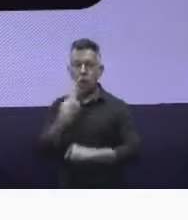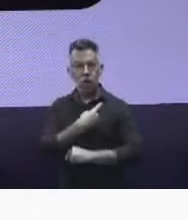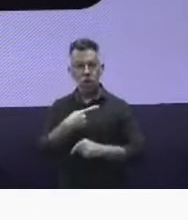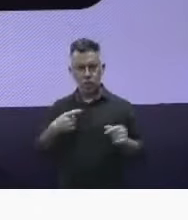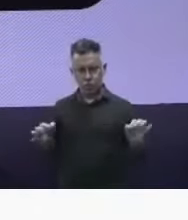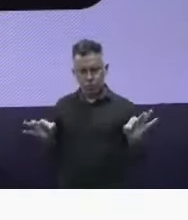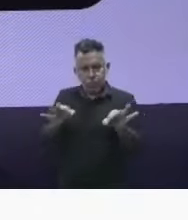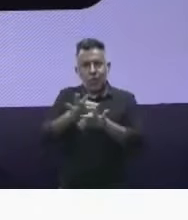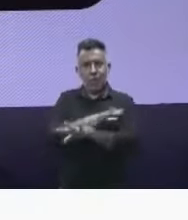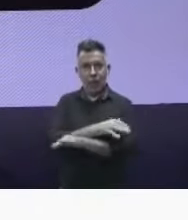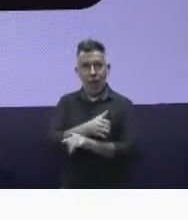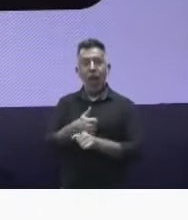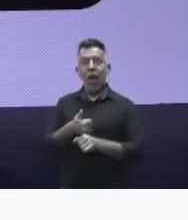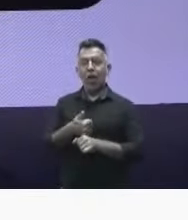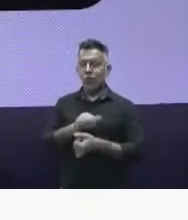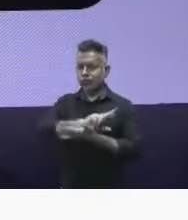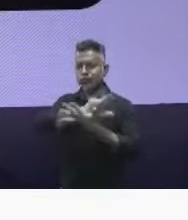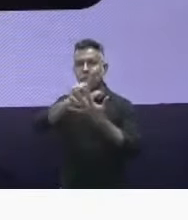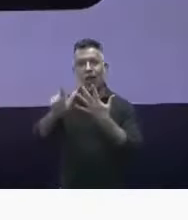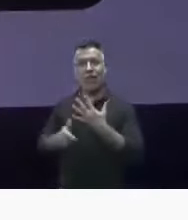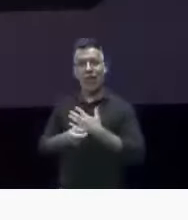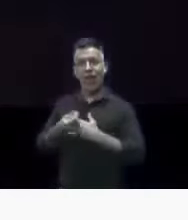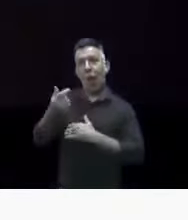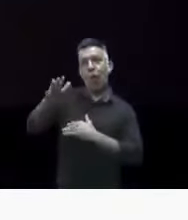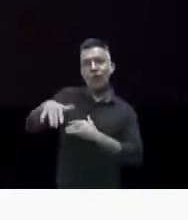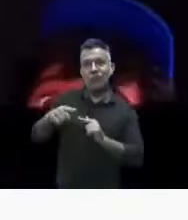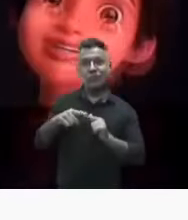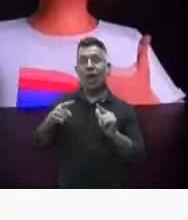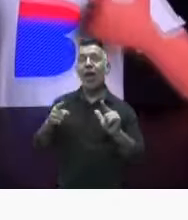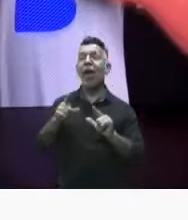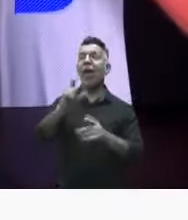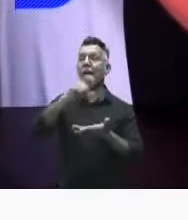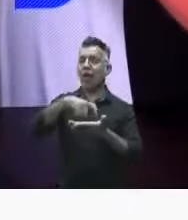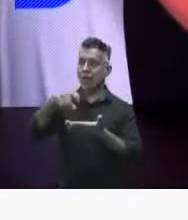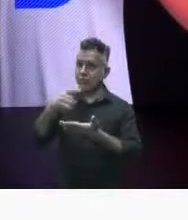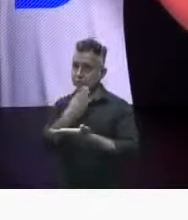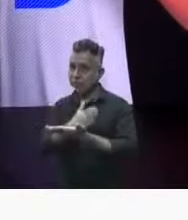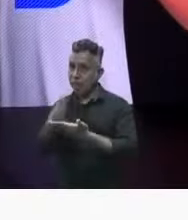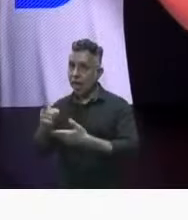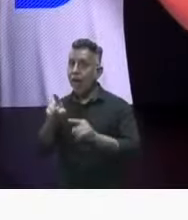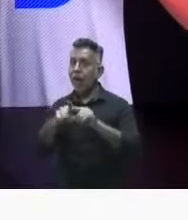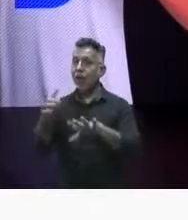estaremos próximos, com múltiplas ofertas de crédito que farão a inclusão